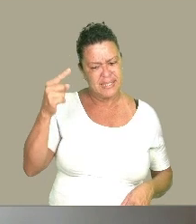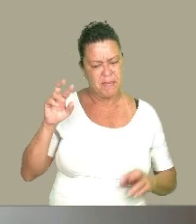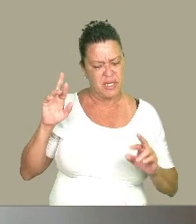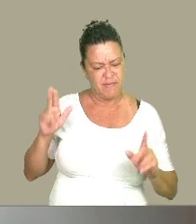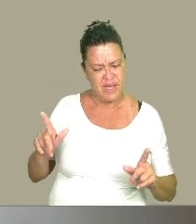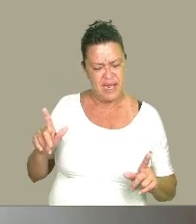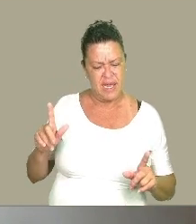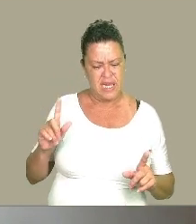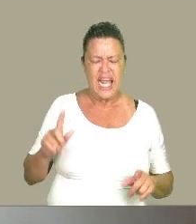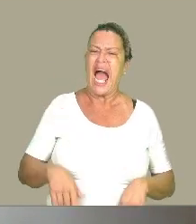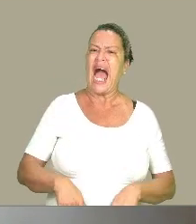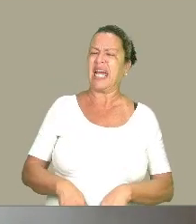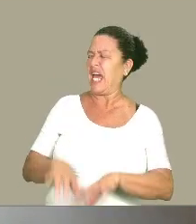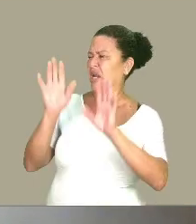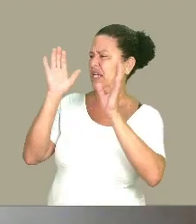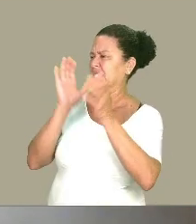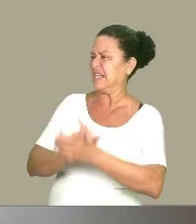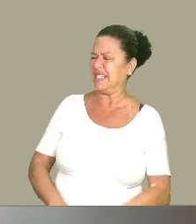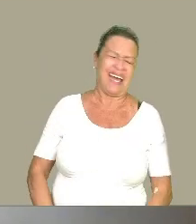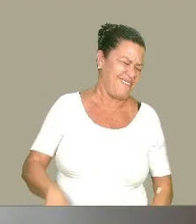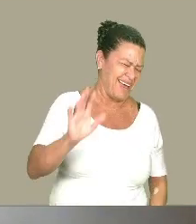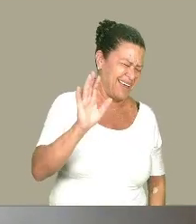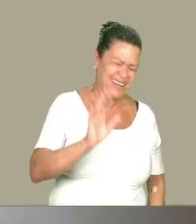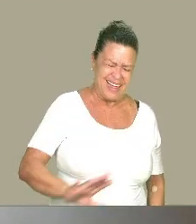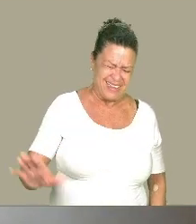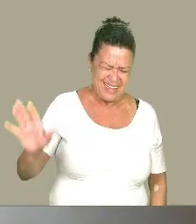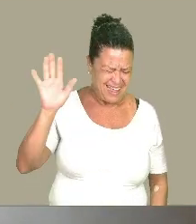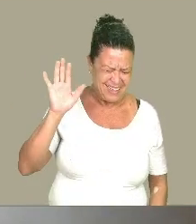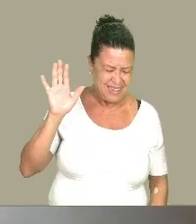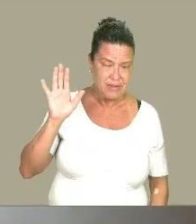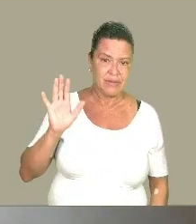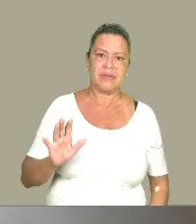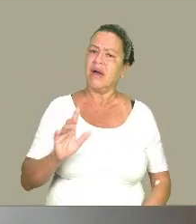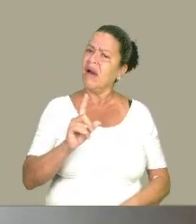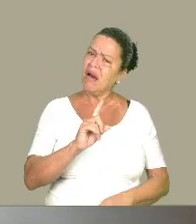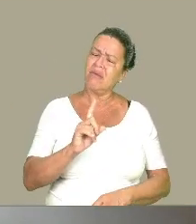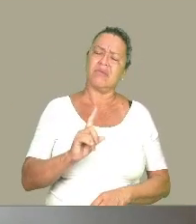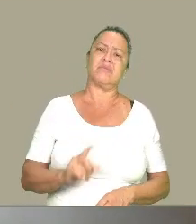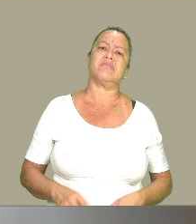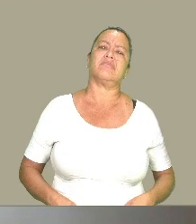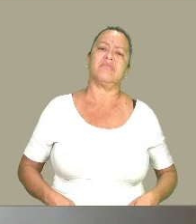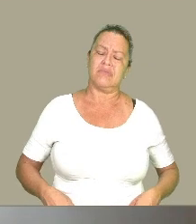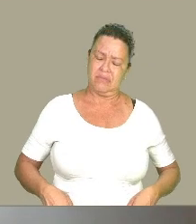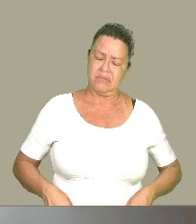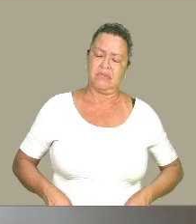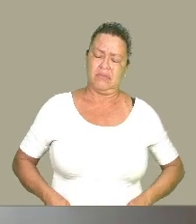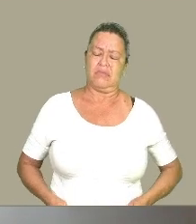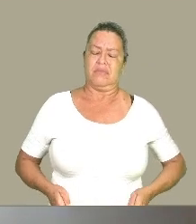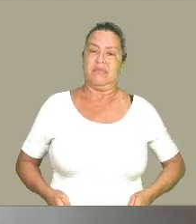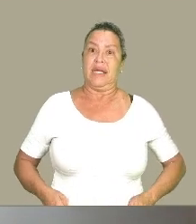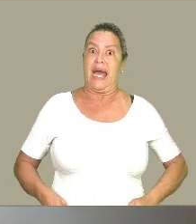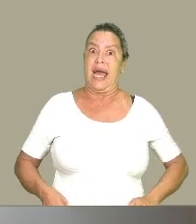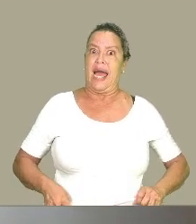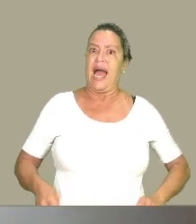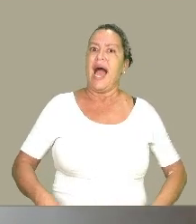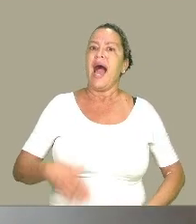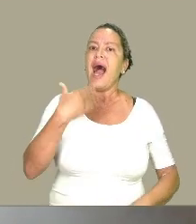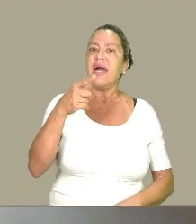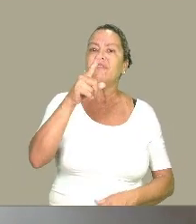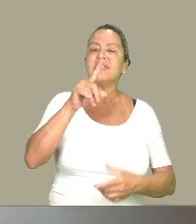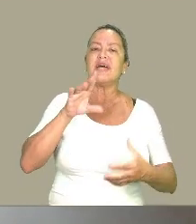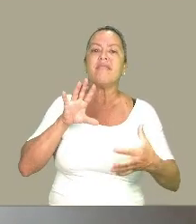diferente, não, eu vou chutar o balde, vou largar isso tudo, não quero mais saber. Não, não é por isso, né? E aí a gente começa a se